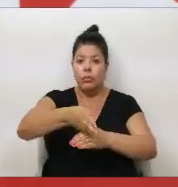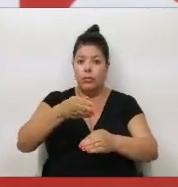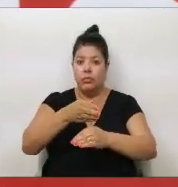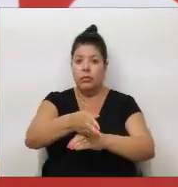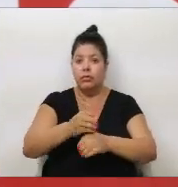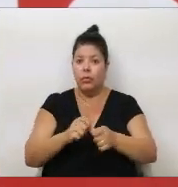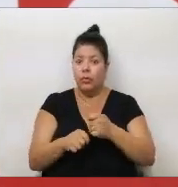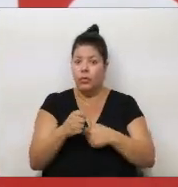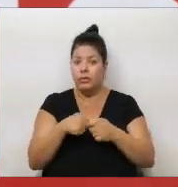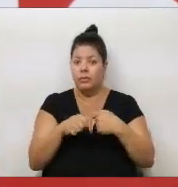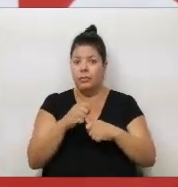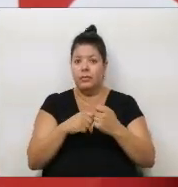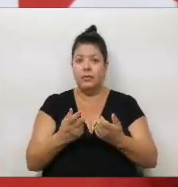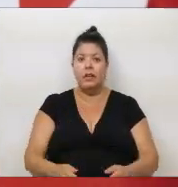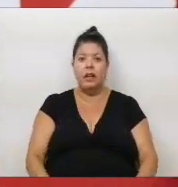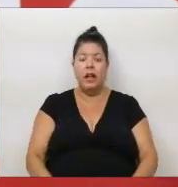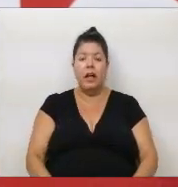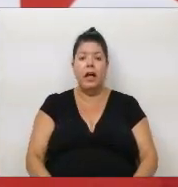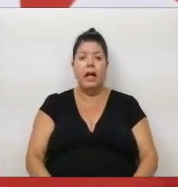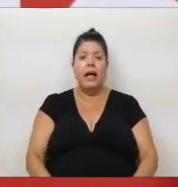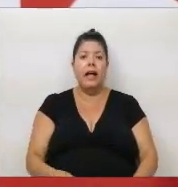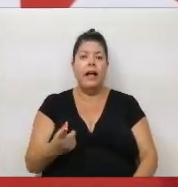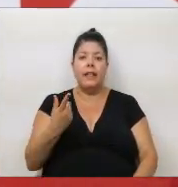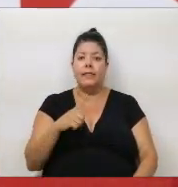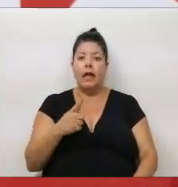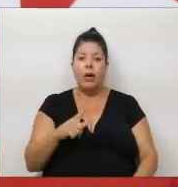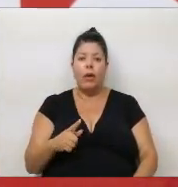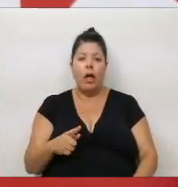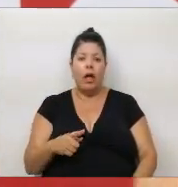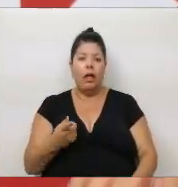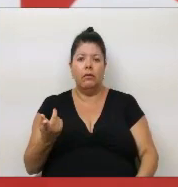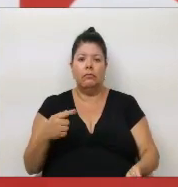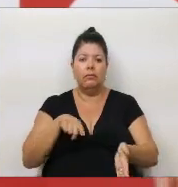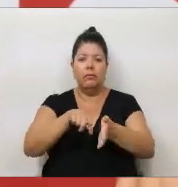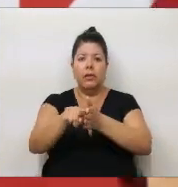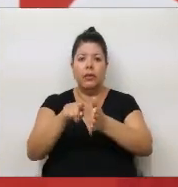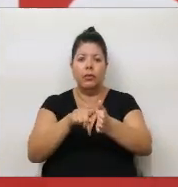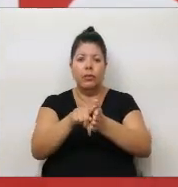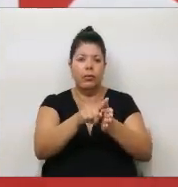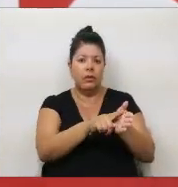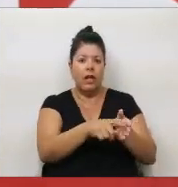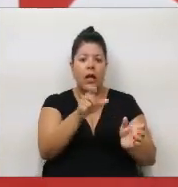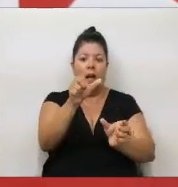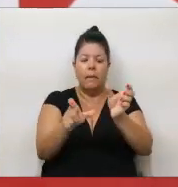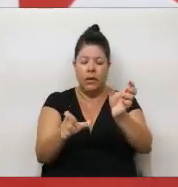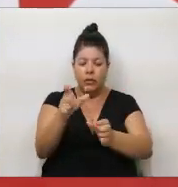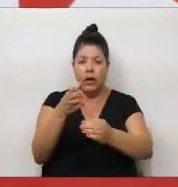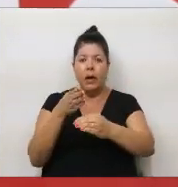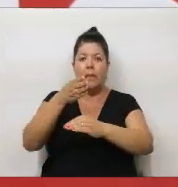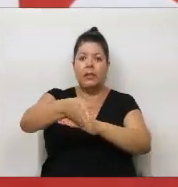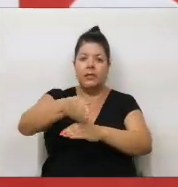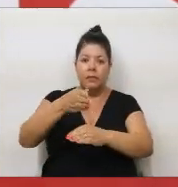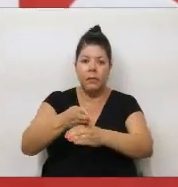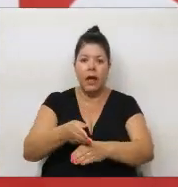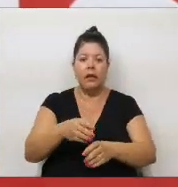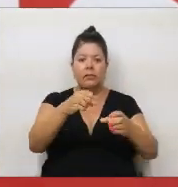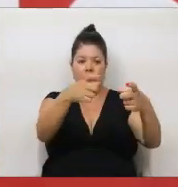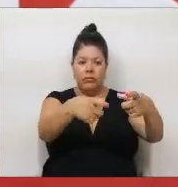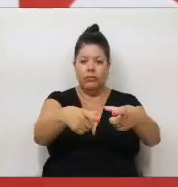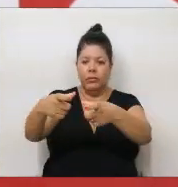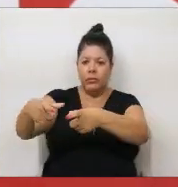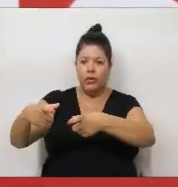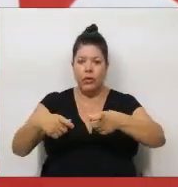Imbituba. Ele não será uma consulta. O cidadão vai participar no seu bairro de